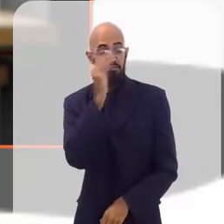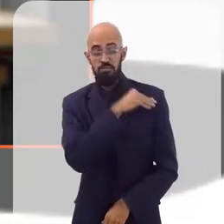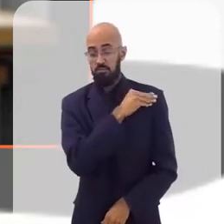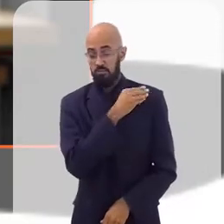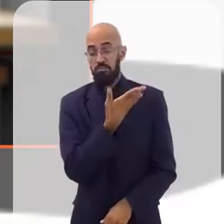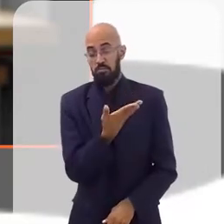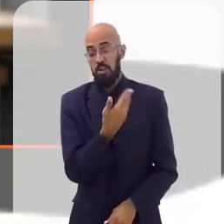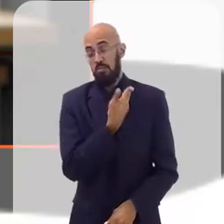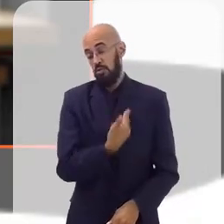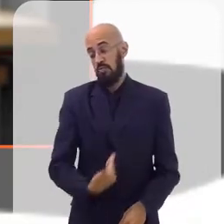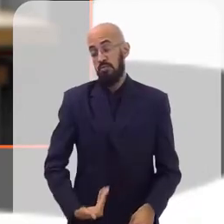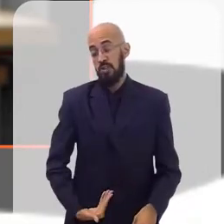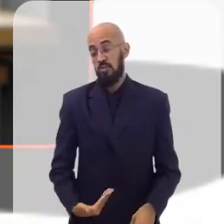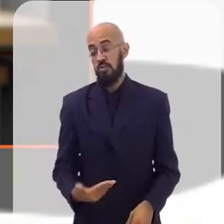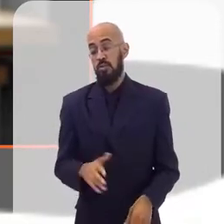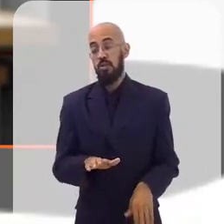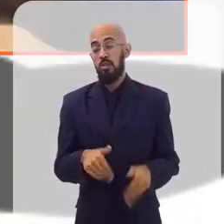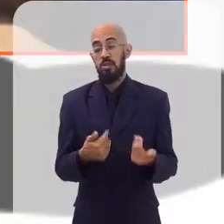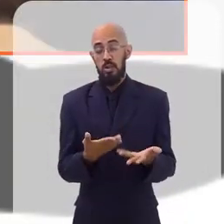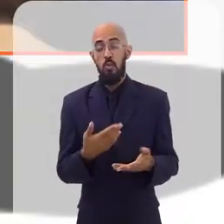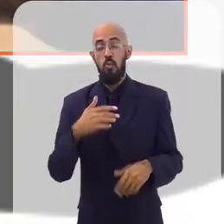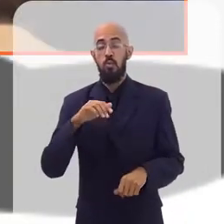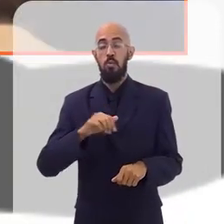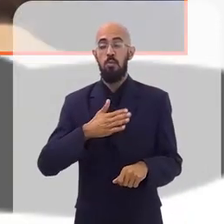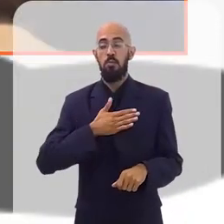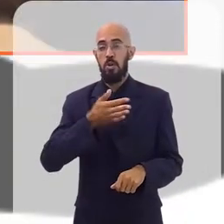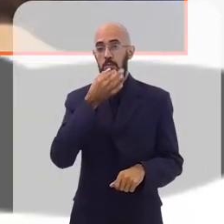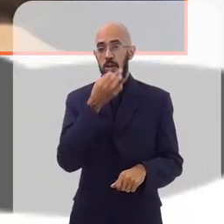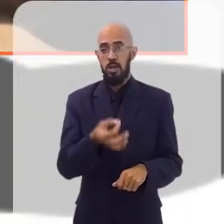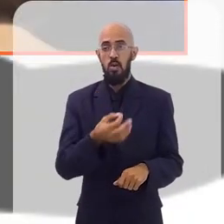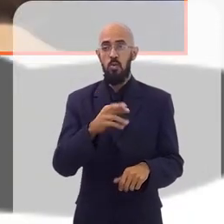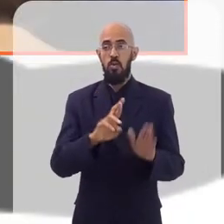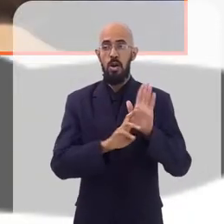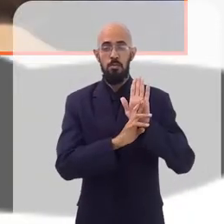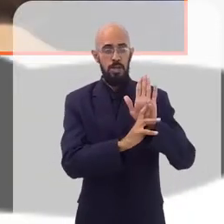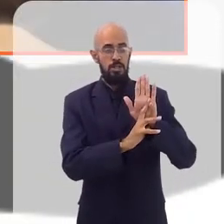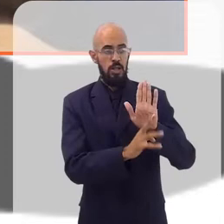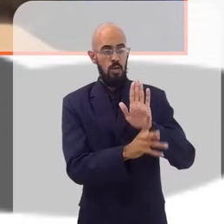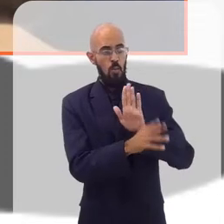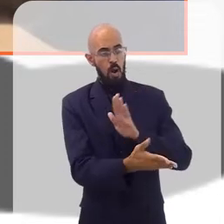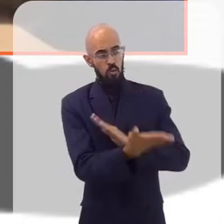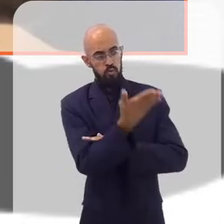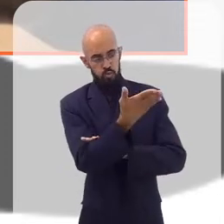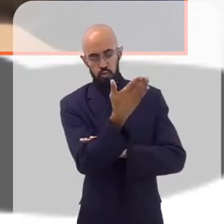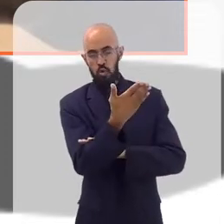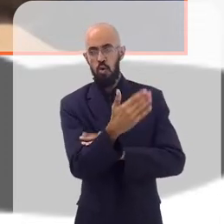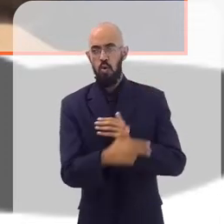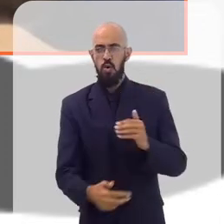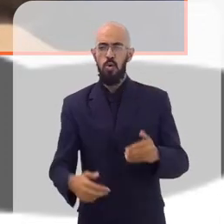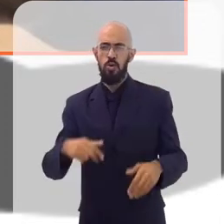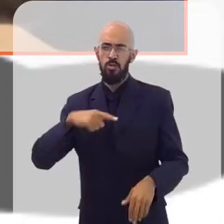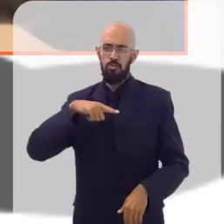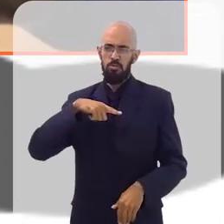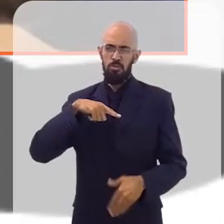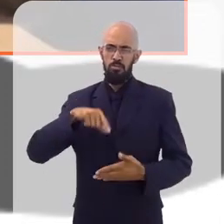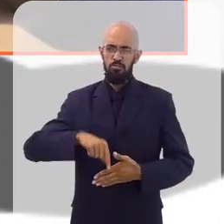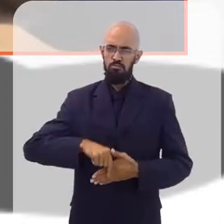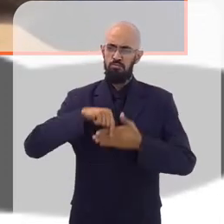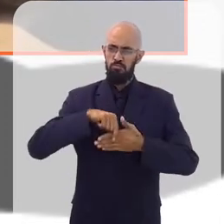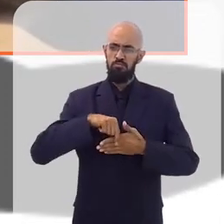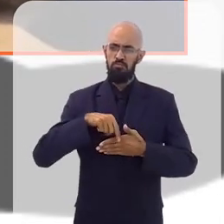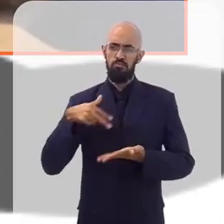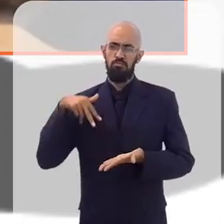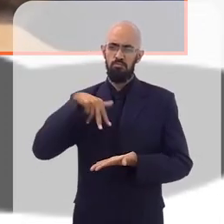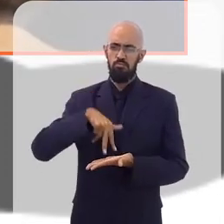postas para segundo plano Então eu acho que ter um representante né das suas faturas na frente como se eu